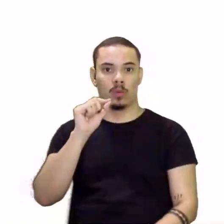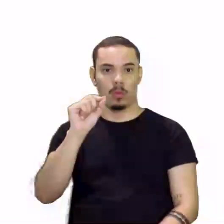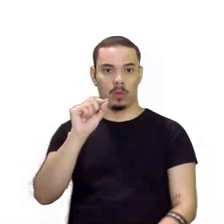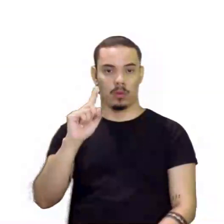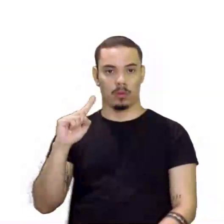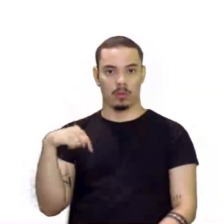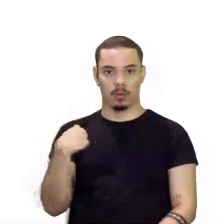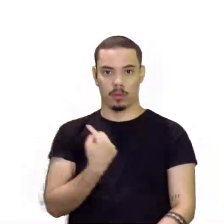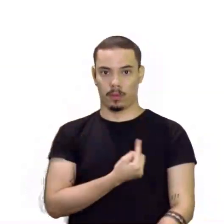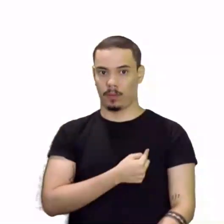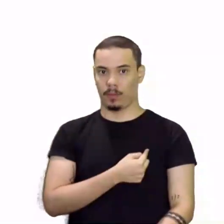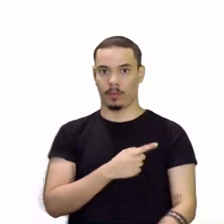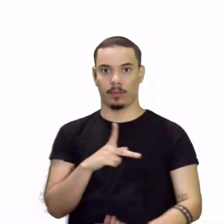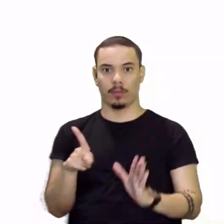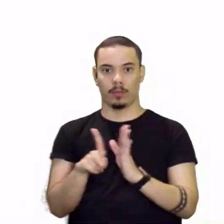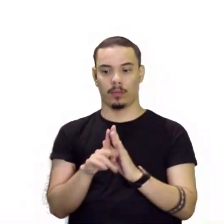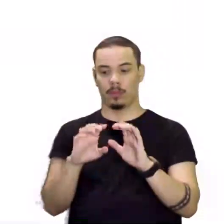nossa